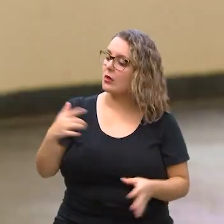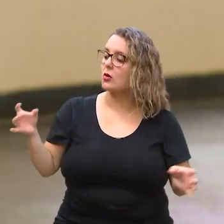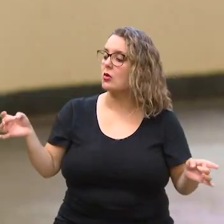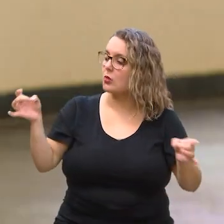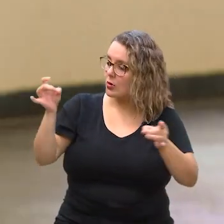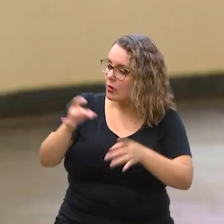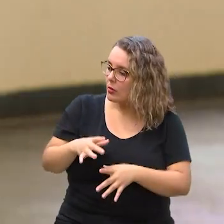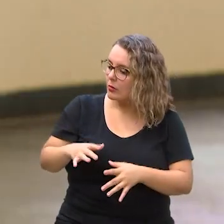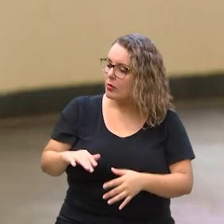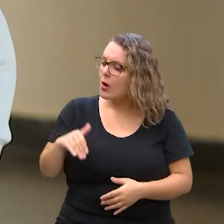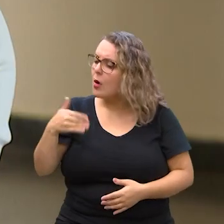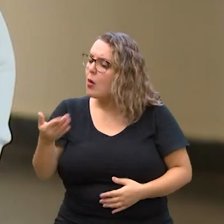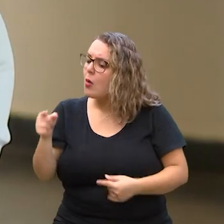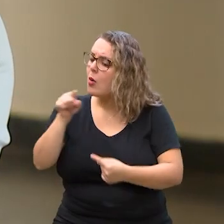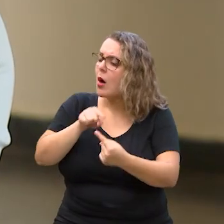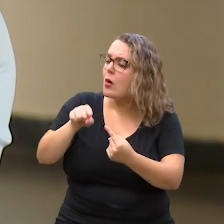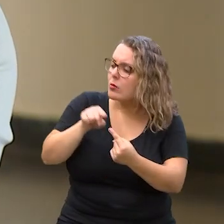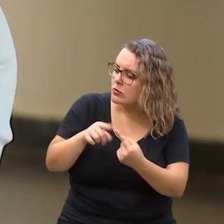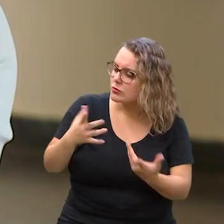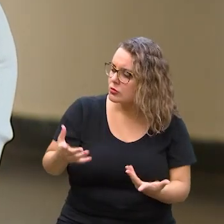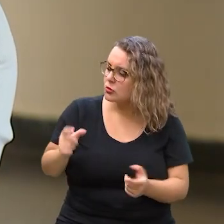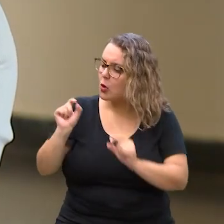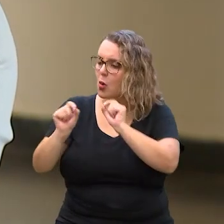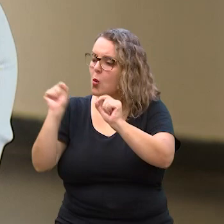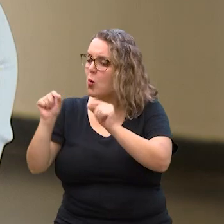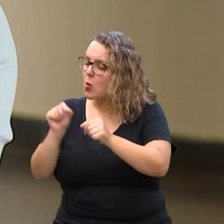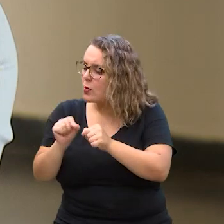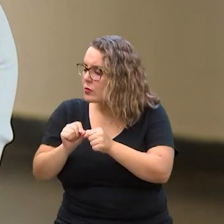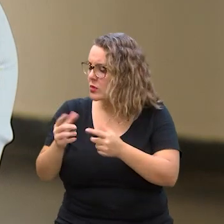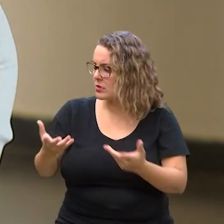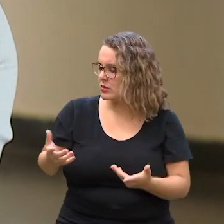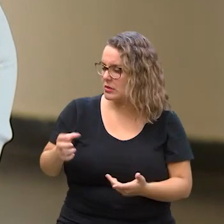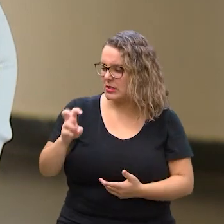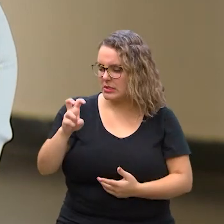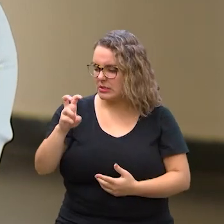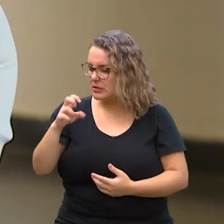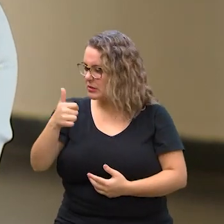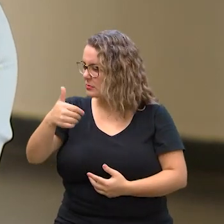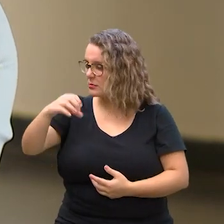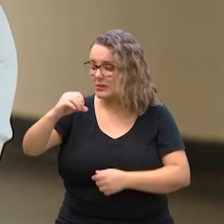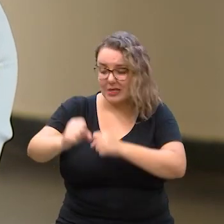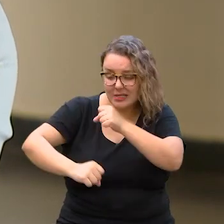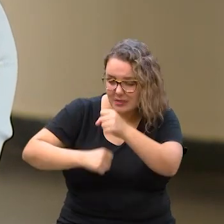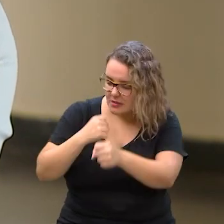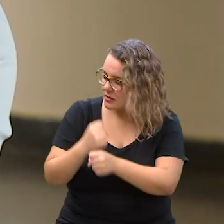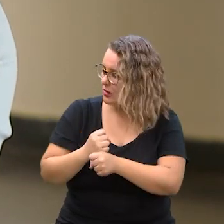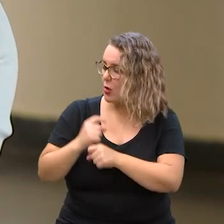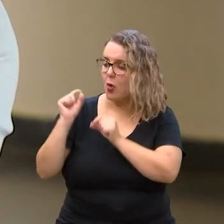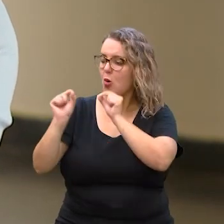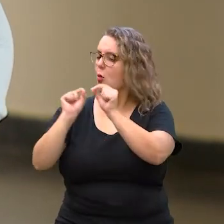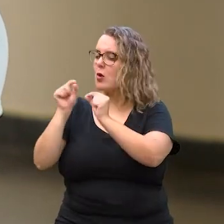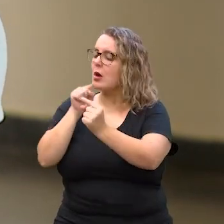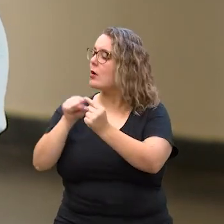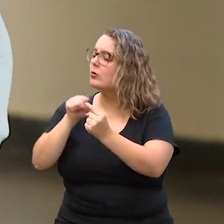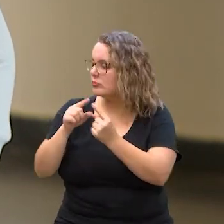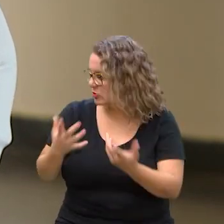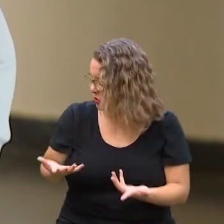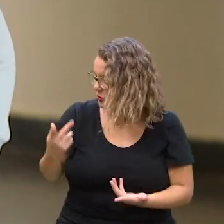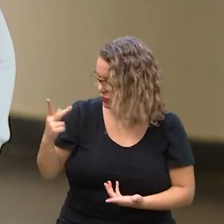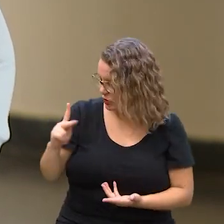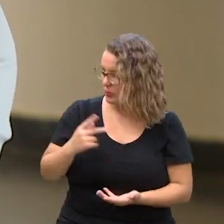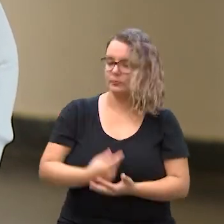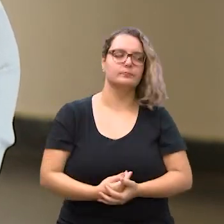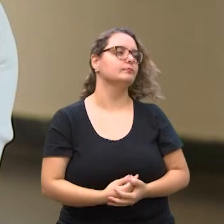qual que é seu objetivo? O que você se vê fazendo daqui 5, 10 anos? O que seria alcançar o objetivo? Acho que alcançar